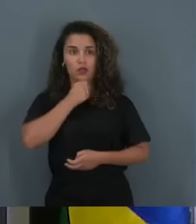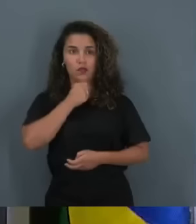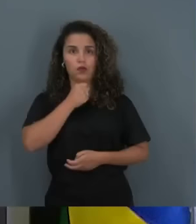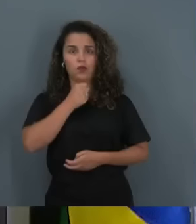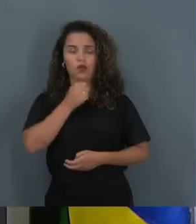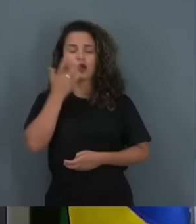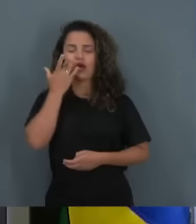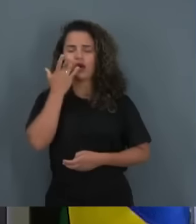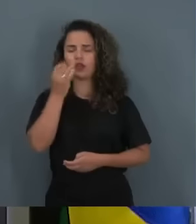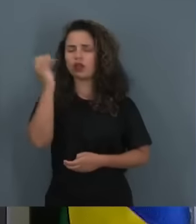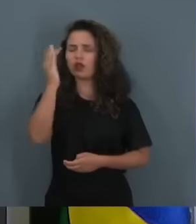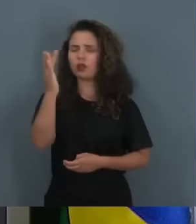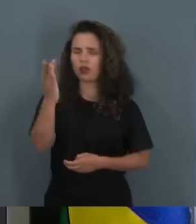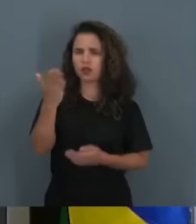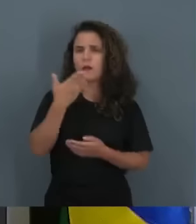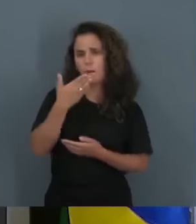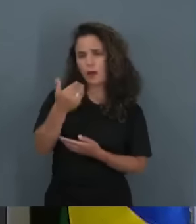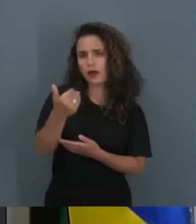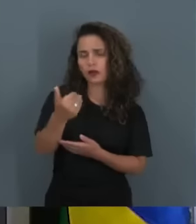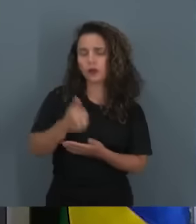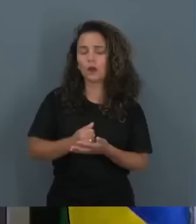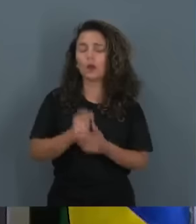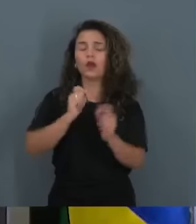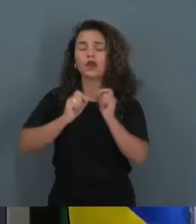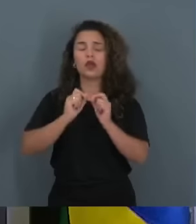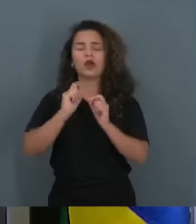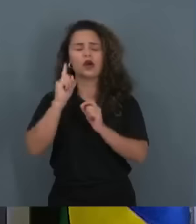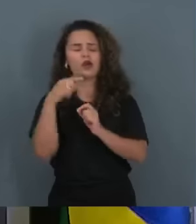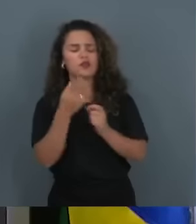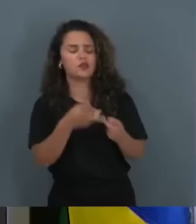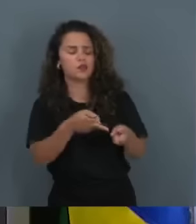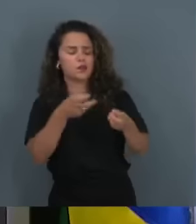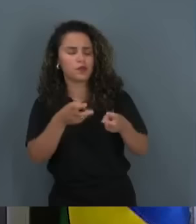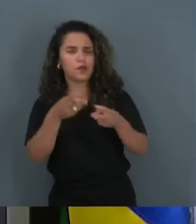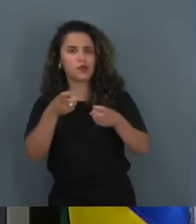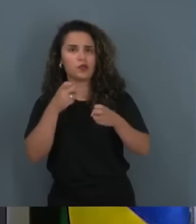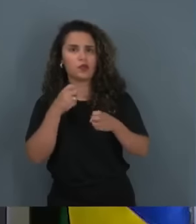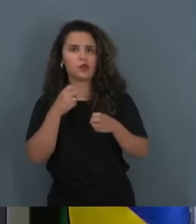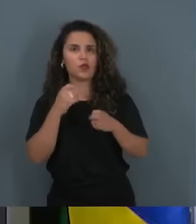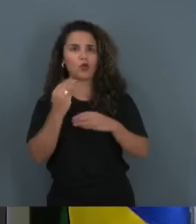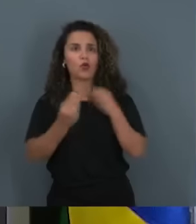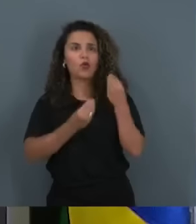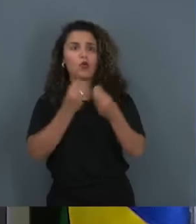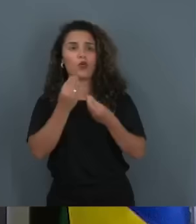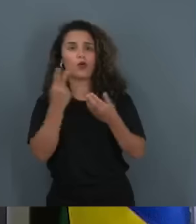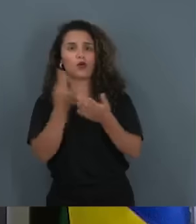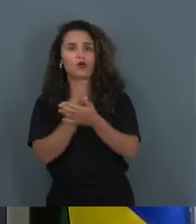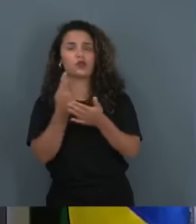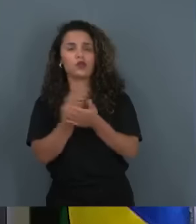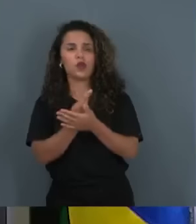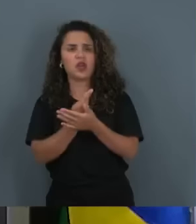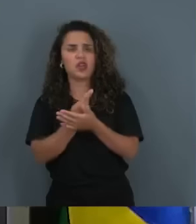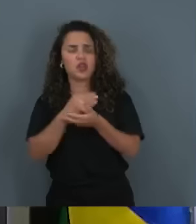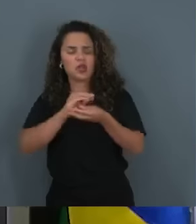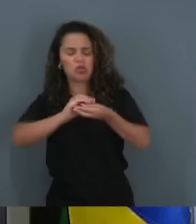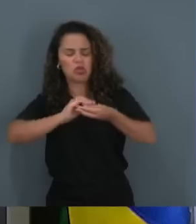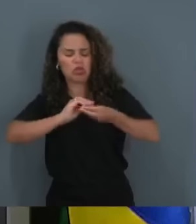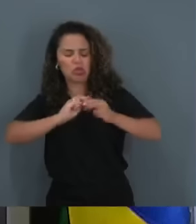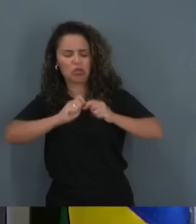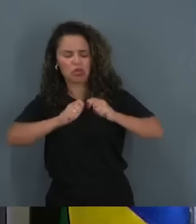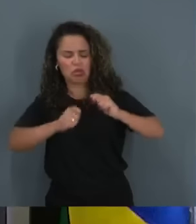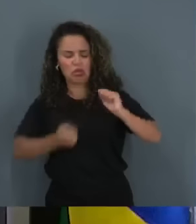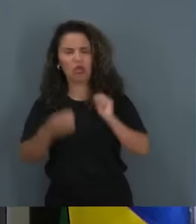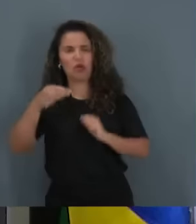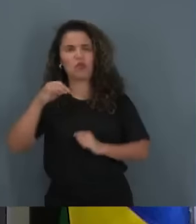prestasse atenção para que a gente percebesse o nível que nós chegamos de degradação